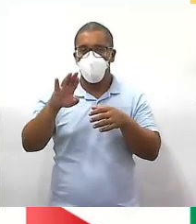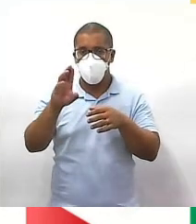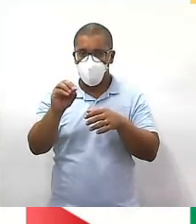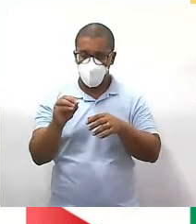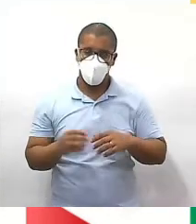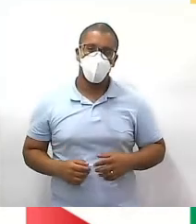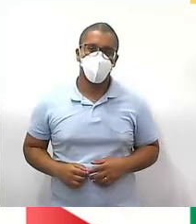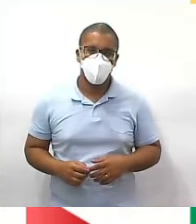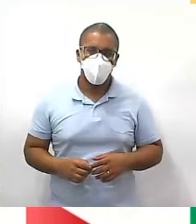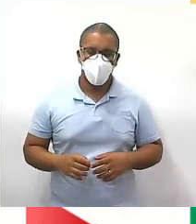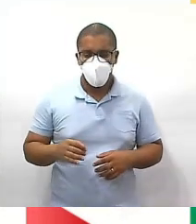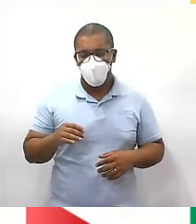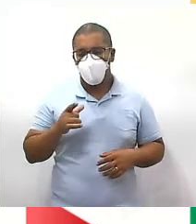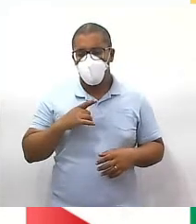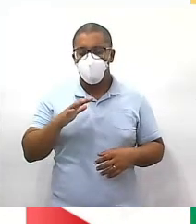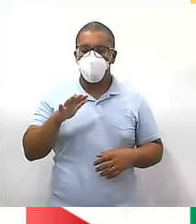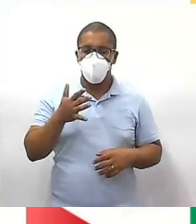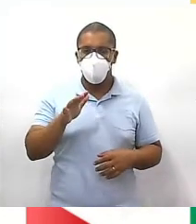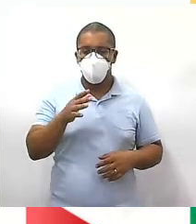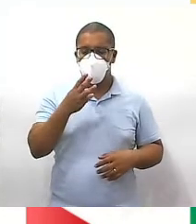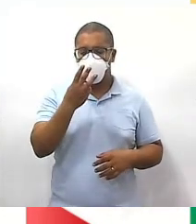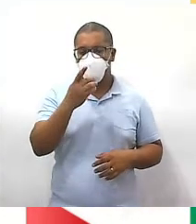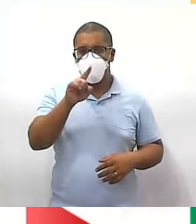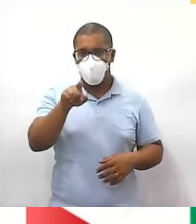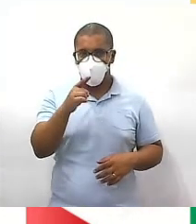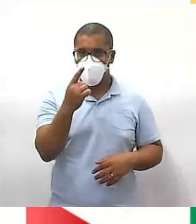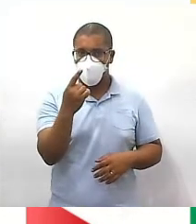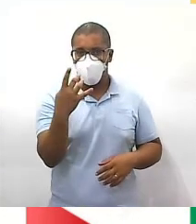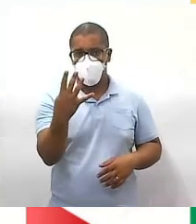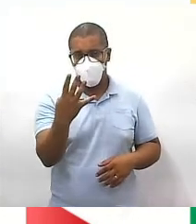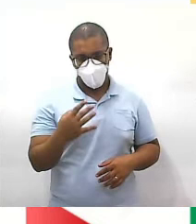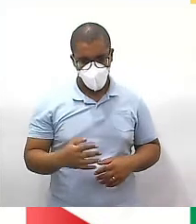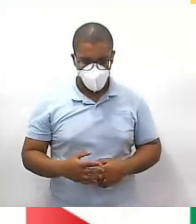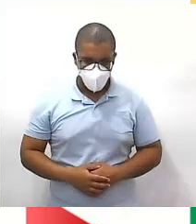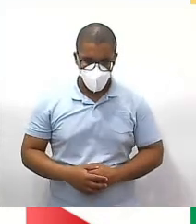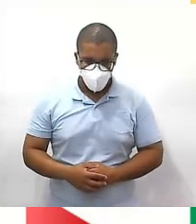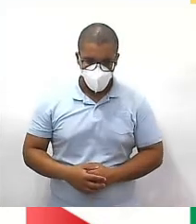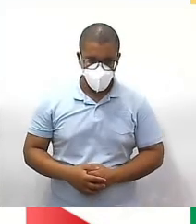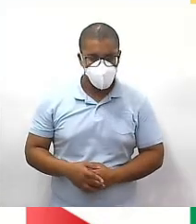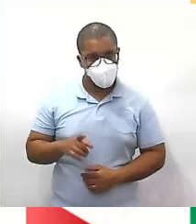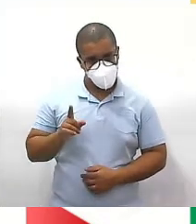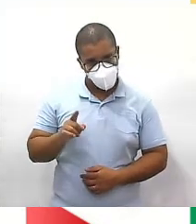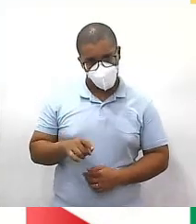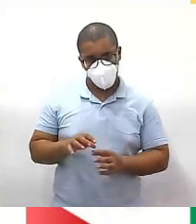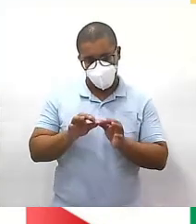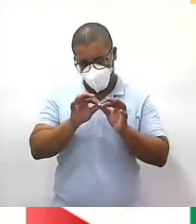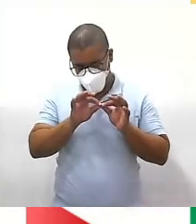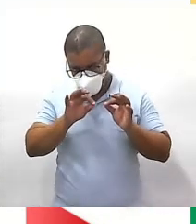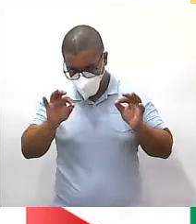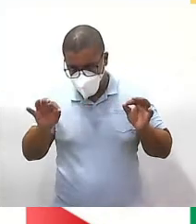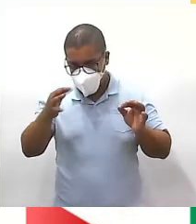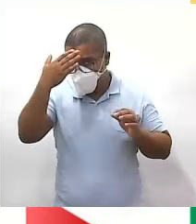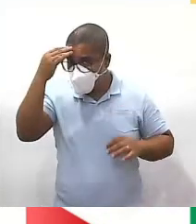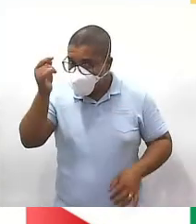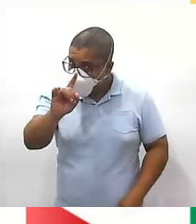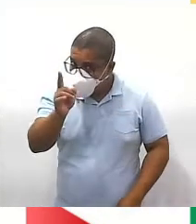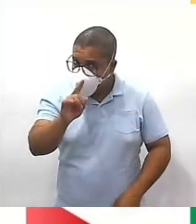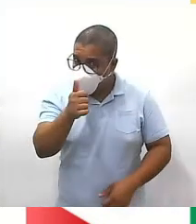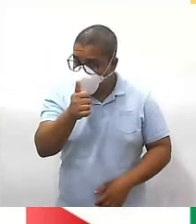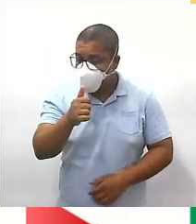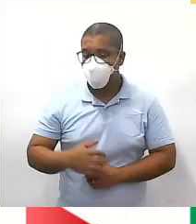ter aproximadamente 3,14. Então, esse é o comprimento da circunferência, não esquece,